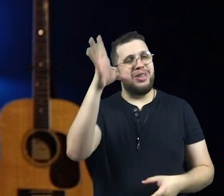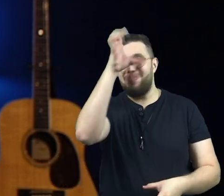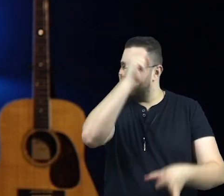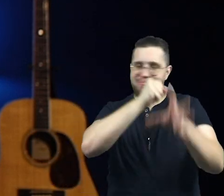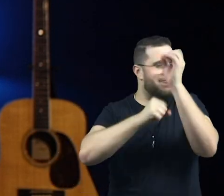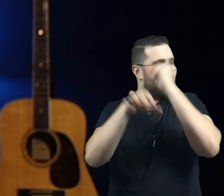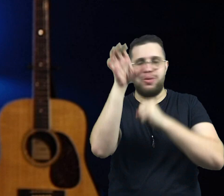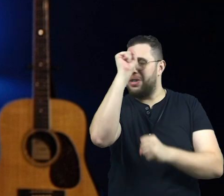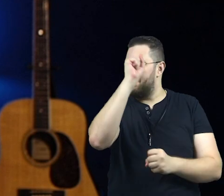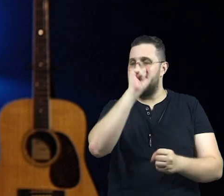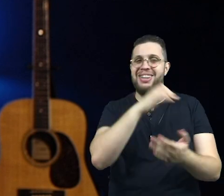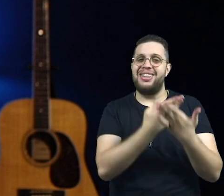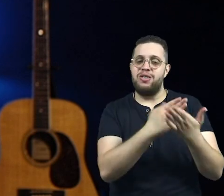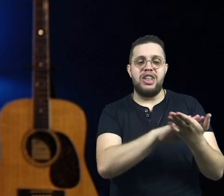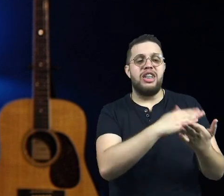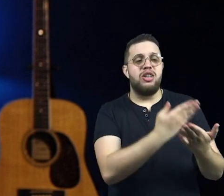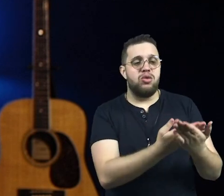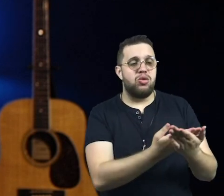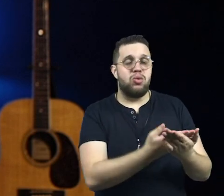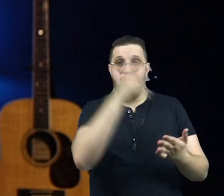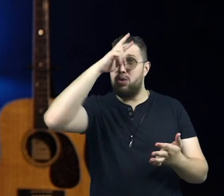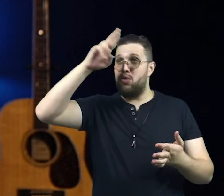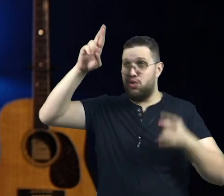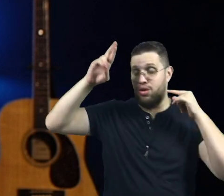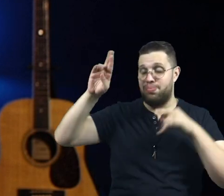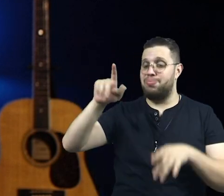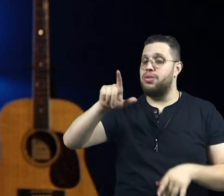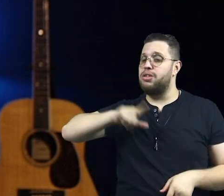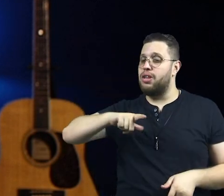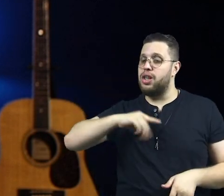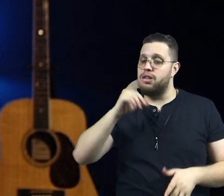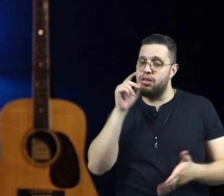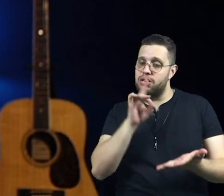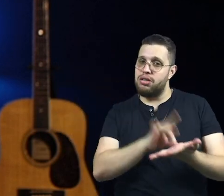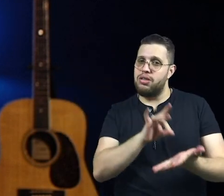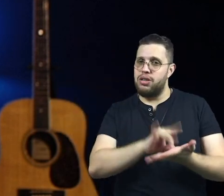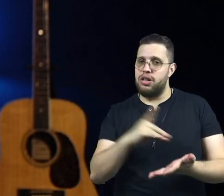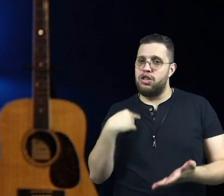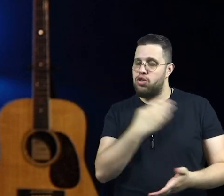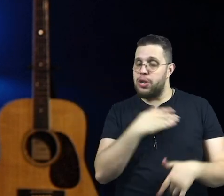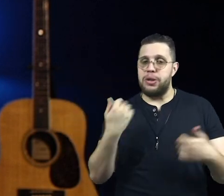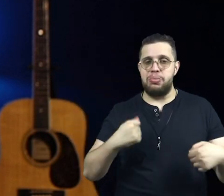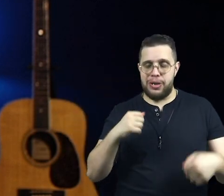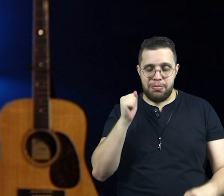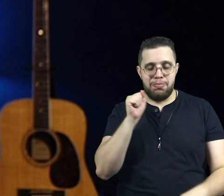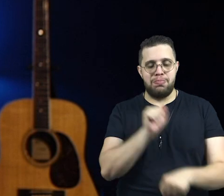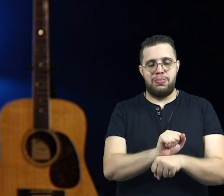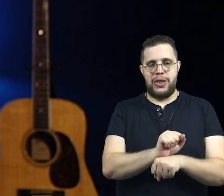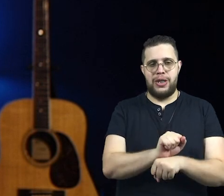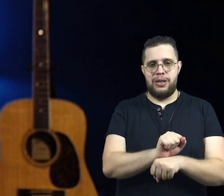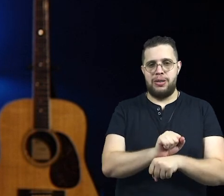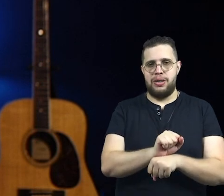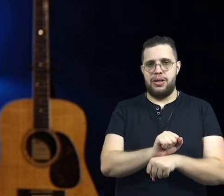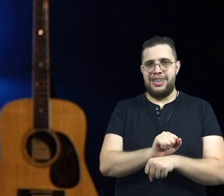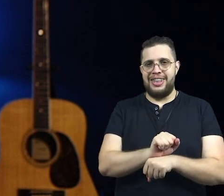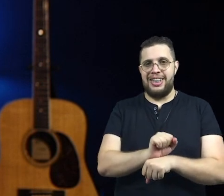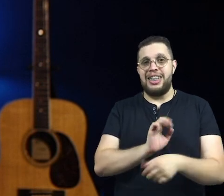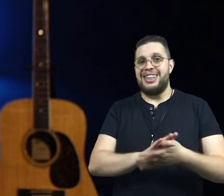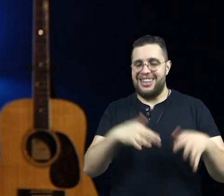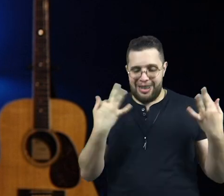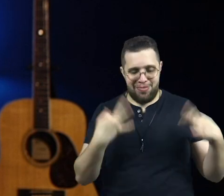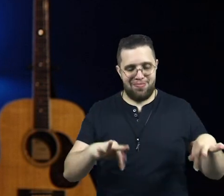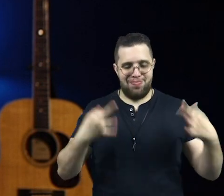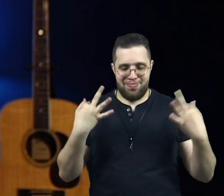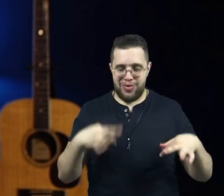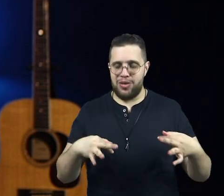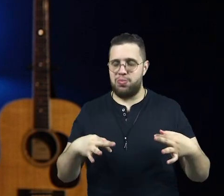sua realidade, a natureza que Deus tem para você. A gente precisa parar de se machucar